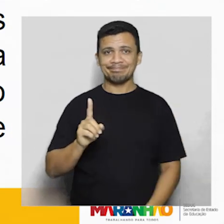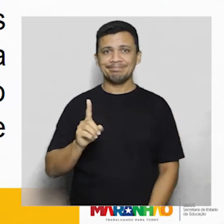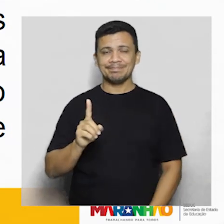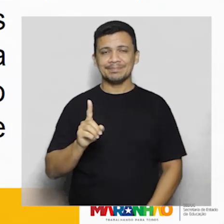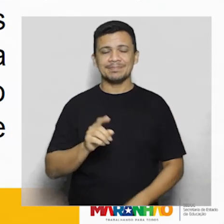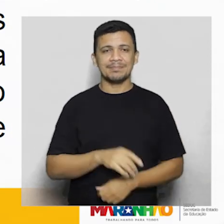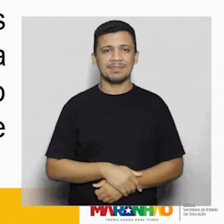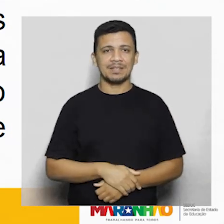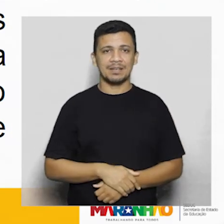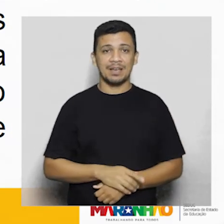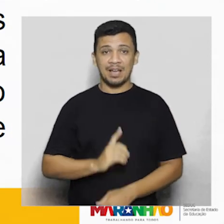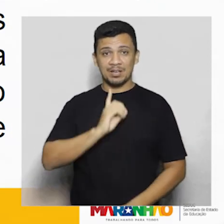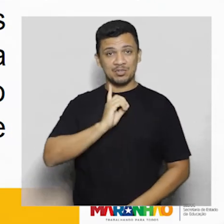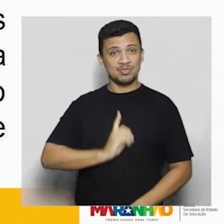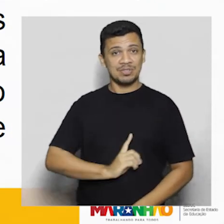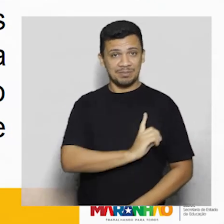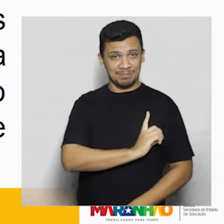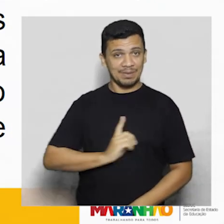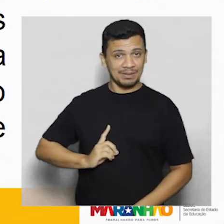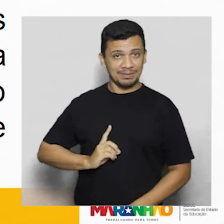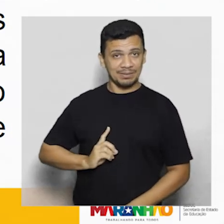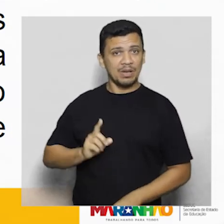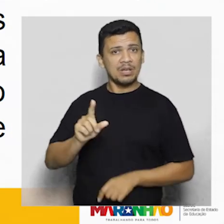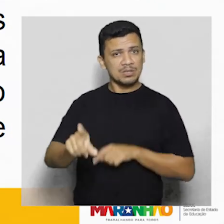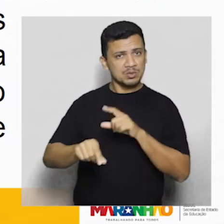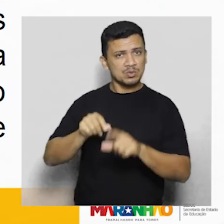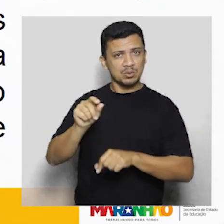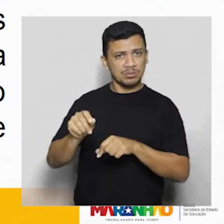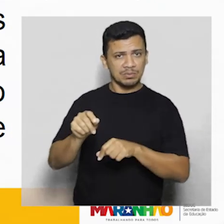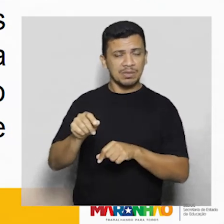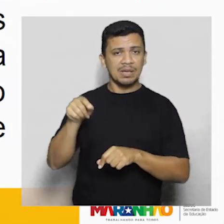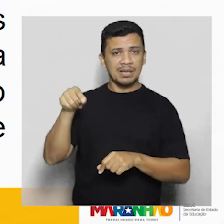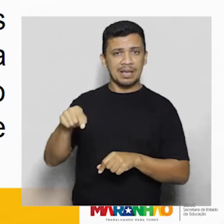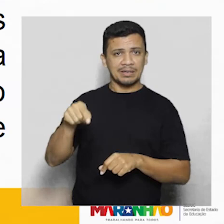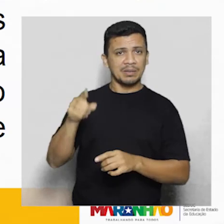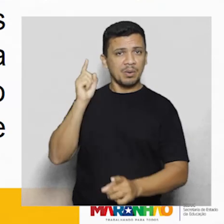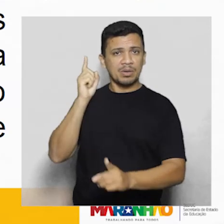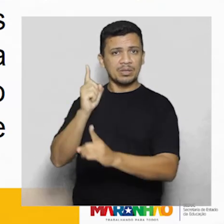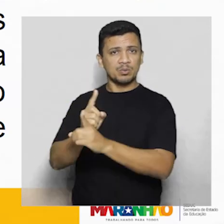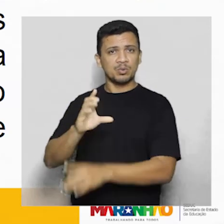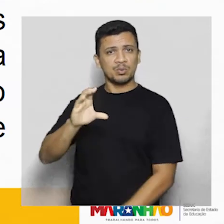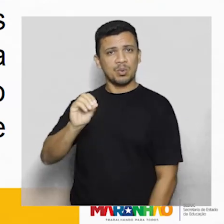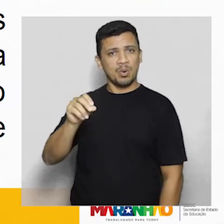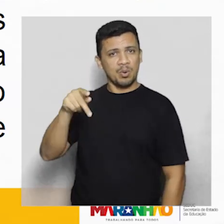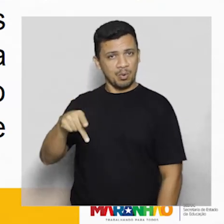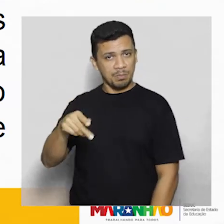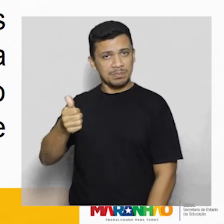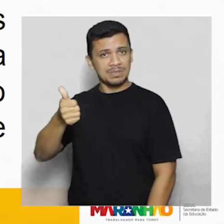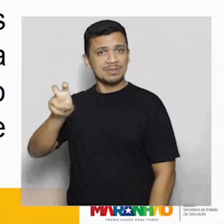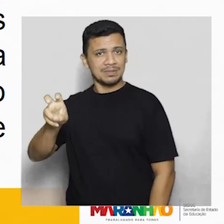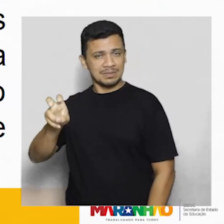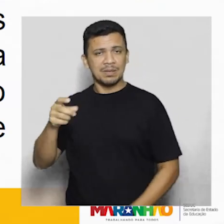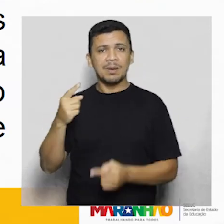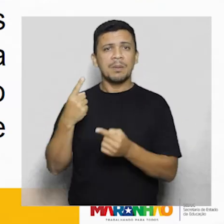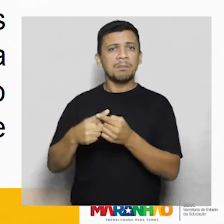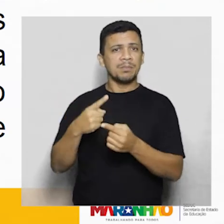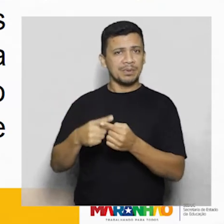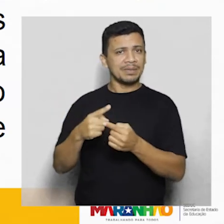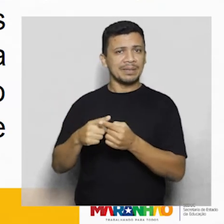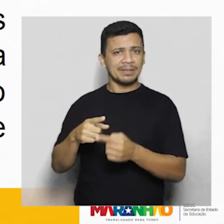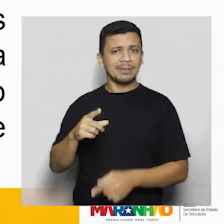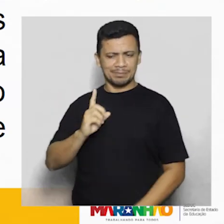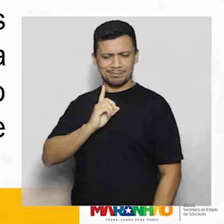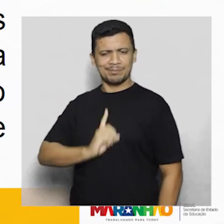a Dinamarca foi escolhida como sede do encontro cop 15 por ser historicamente o país